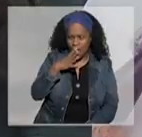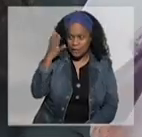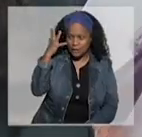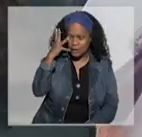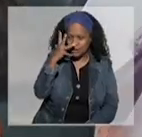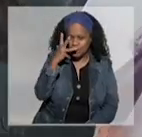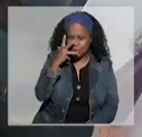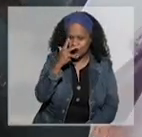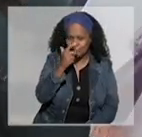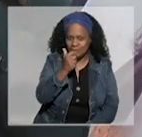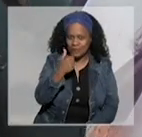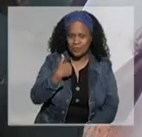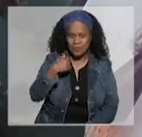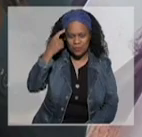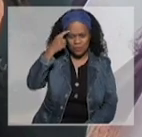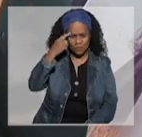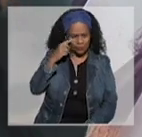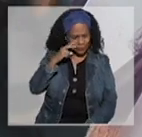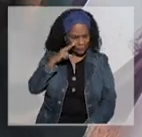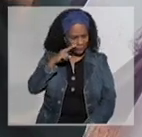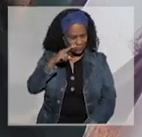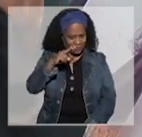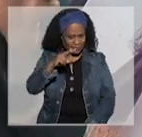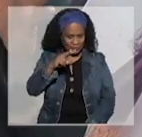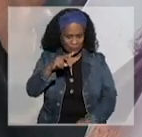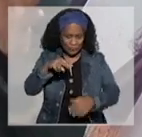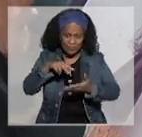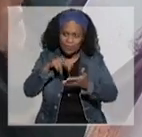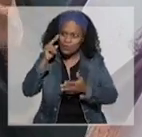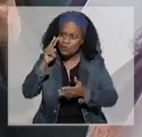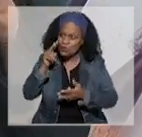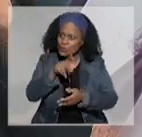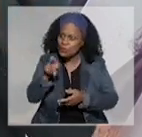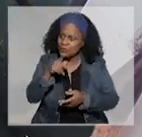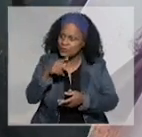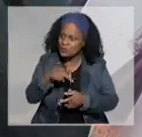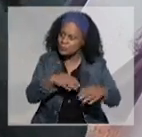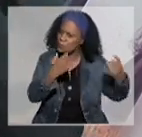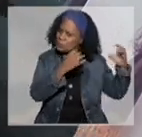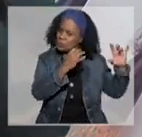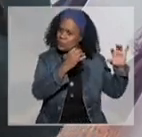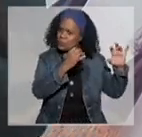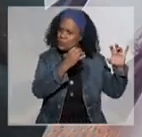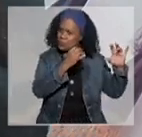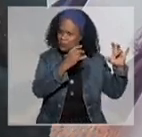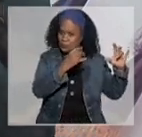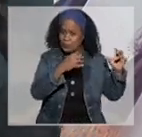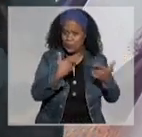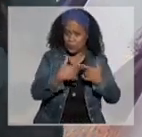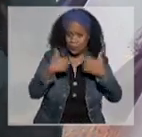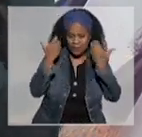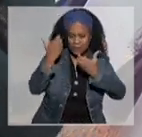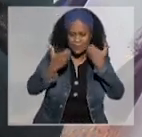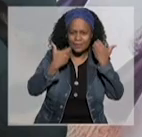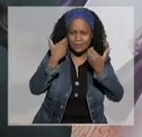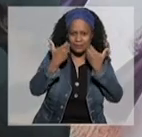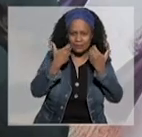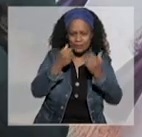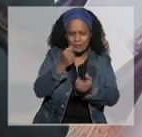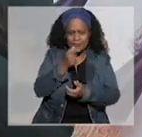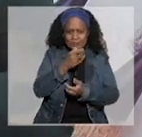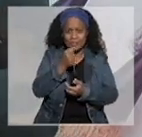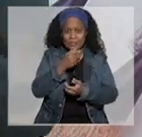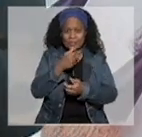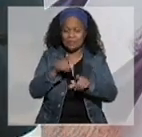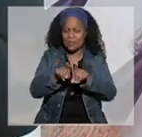E, gente, eu fiquei imaginando assim a cena, você lá ouvindo o teu professor tocar, porque essa música ela tem um quê de comédia, né? De